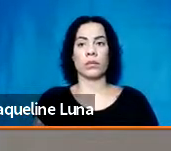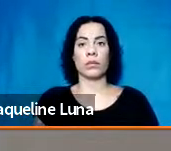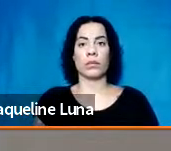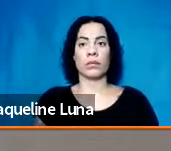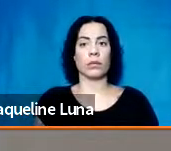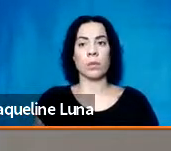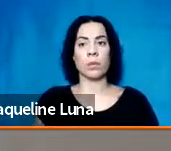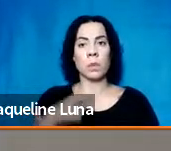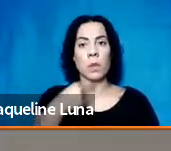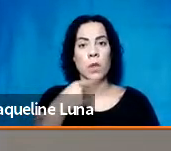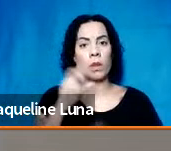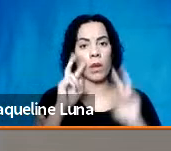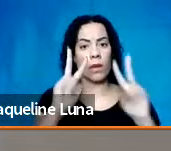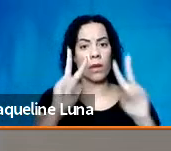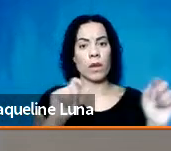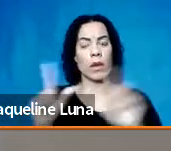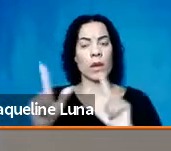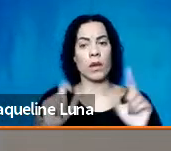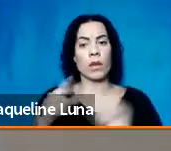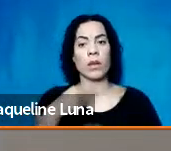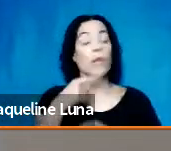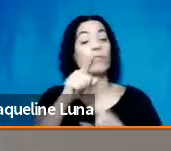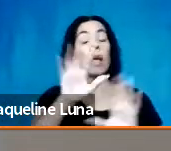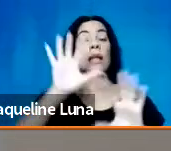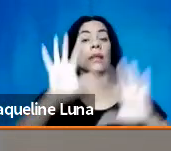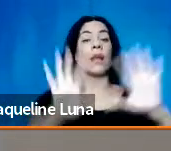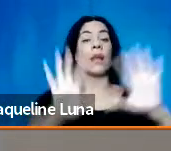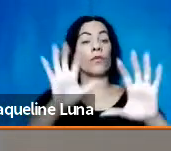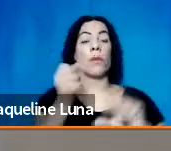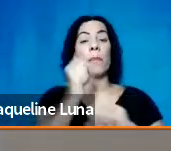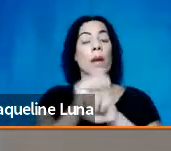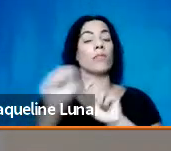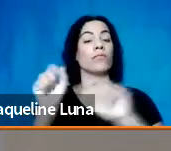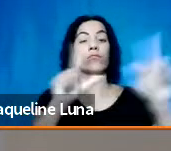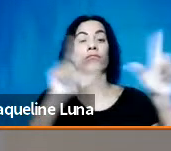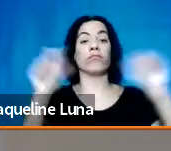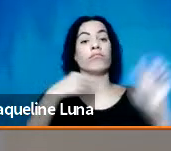Não tá, vocês não estão enxergando? Não, travou, Elisa, travou.